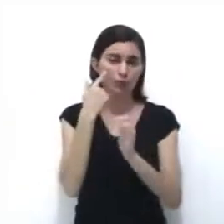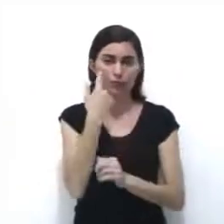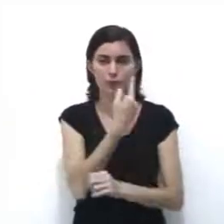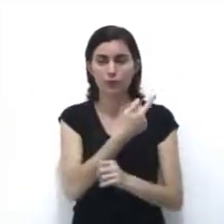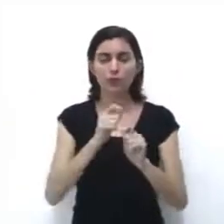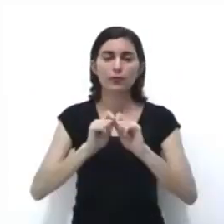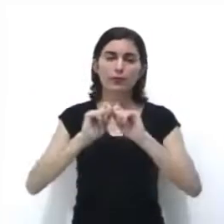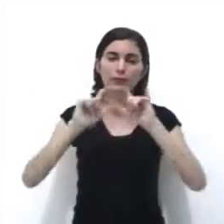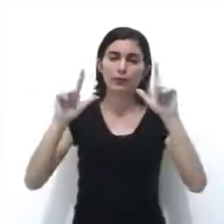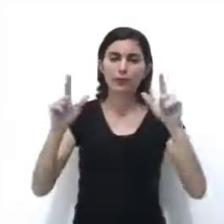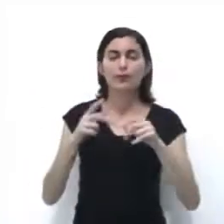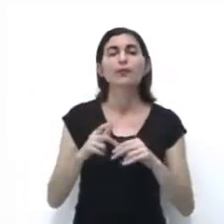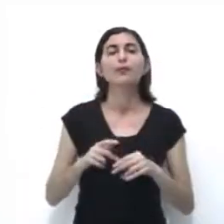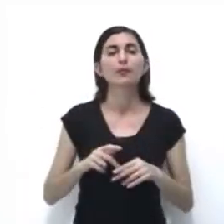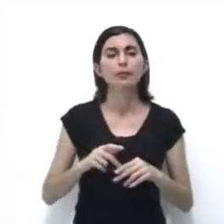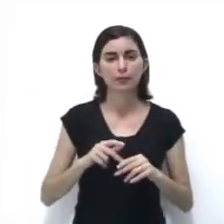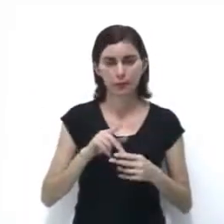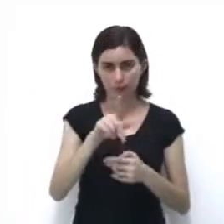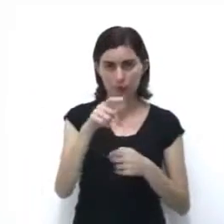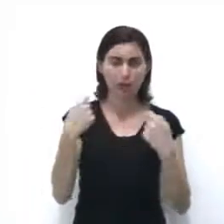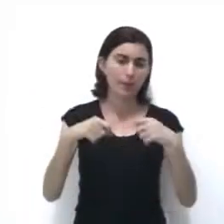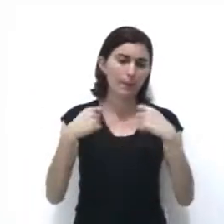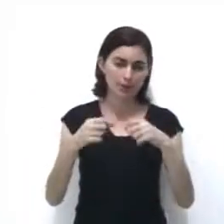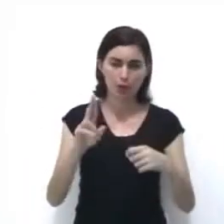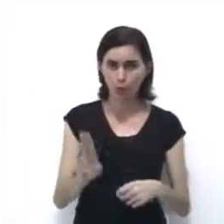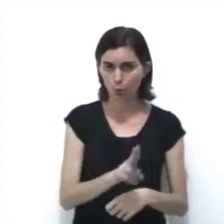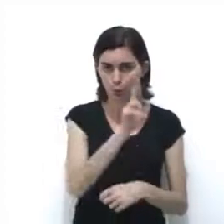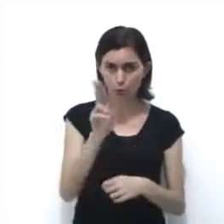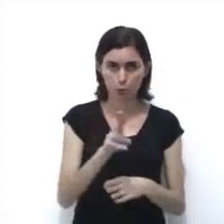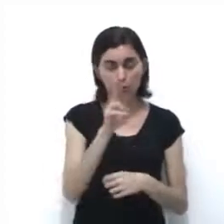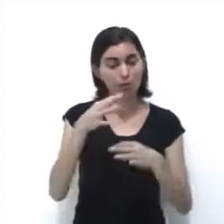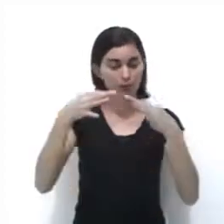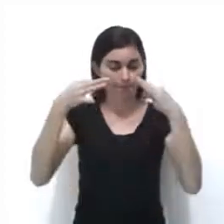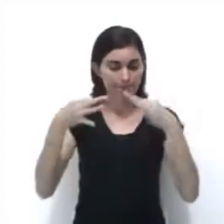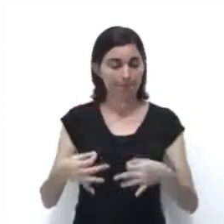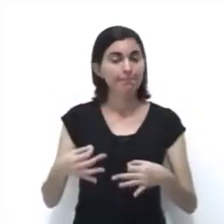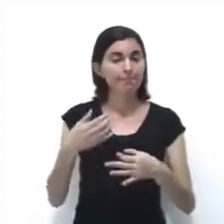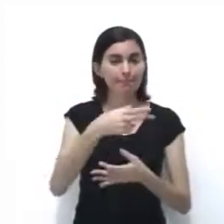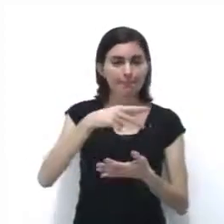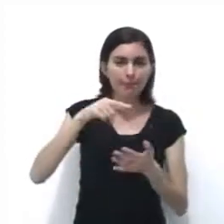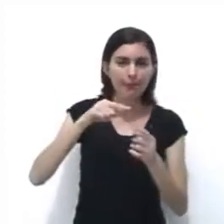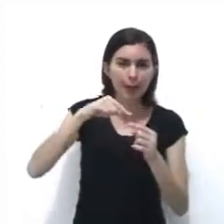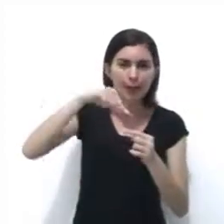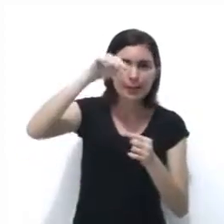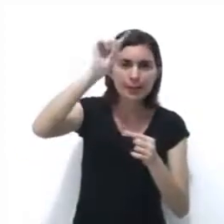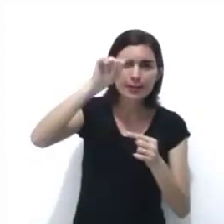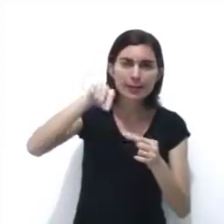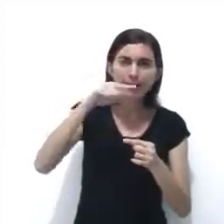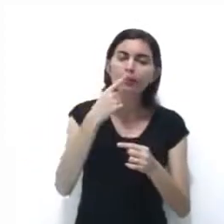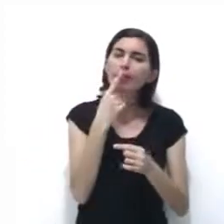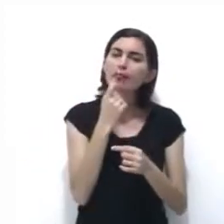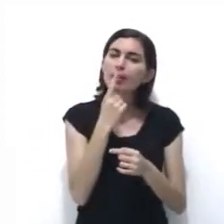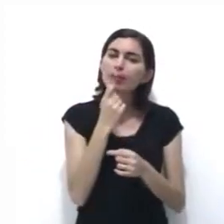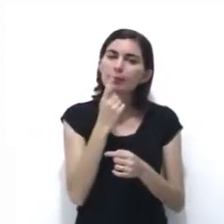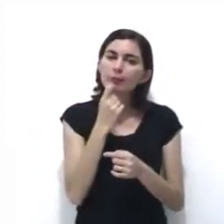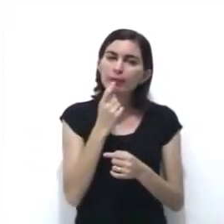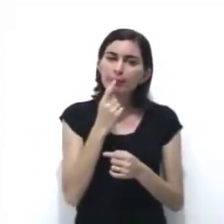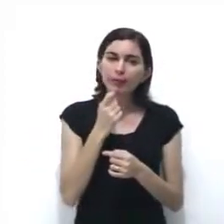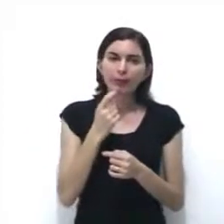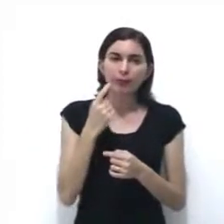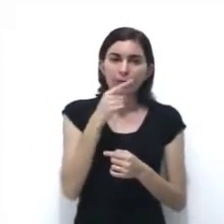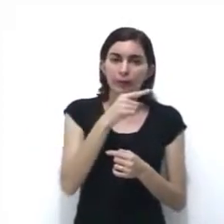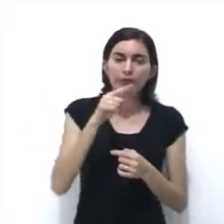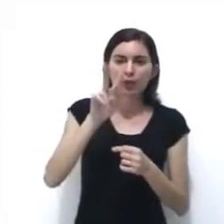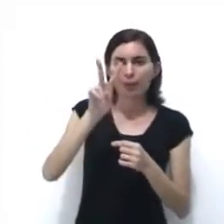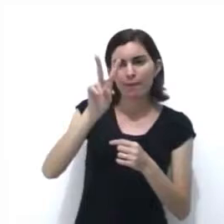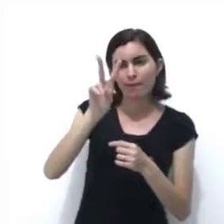a figura. Então, quando você precisar usar o transferidor, é justamente ali onde tem a setinha vermelha que você vai colocar